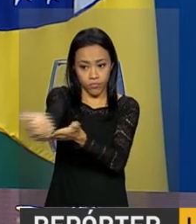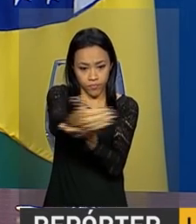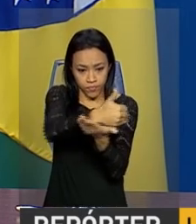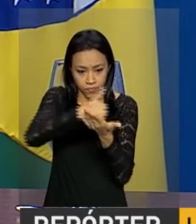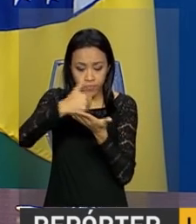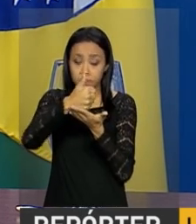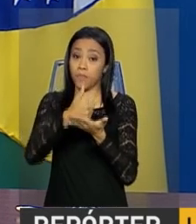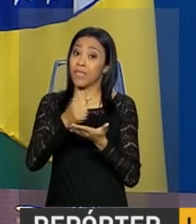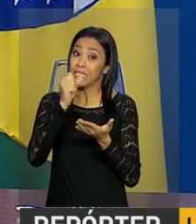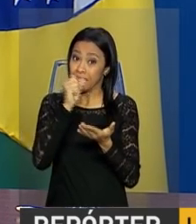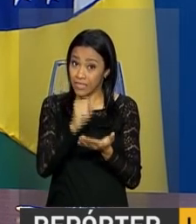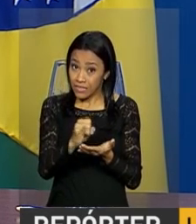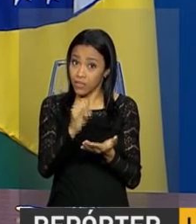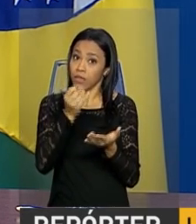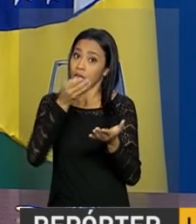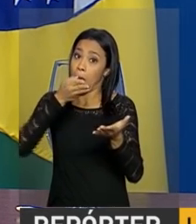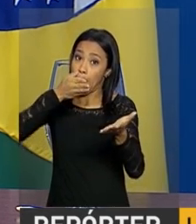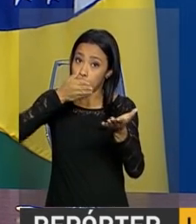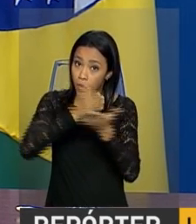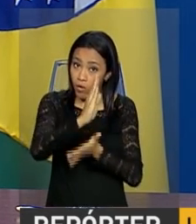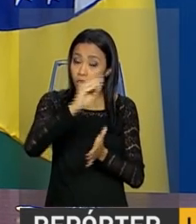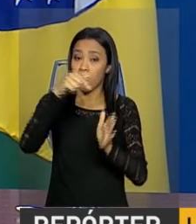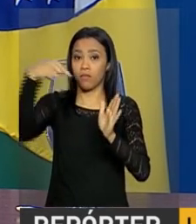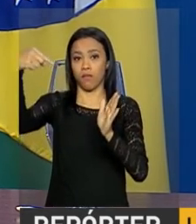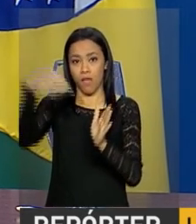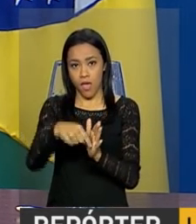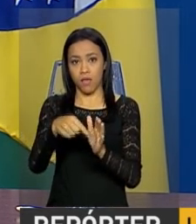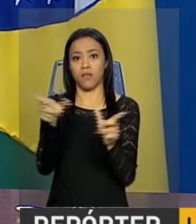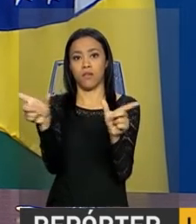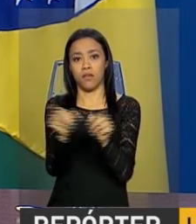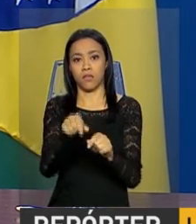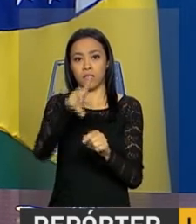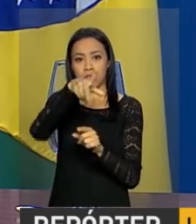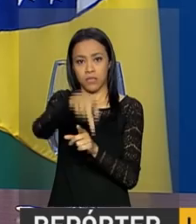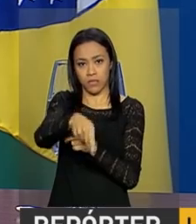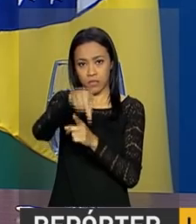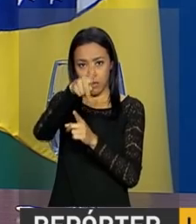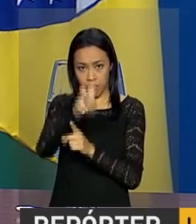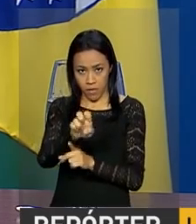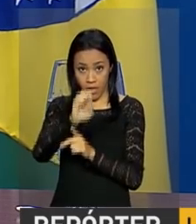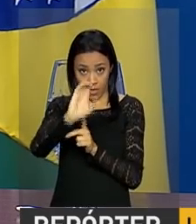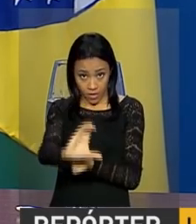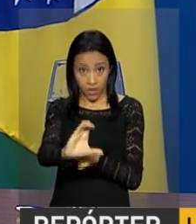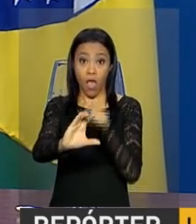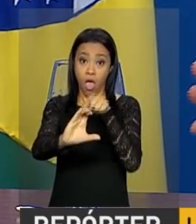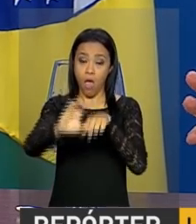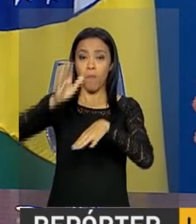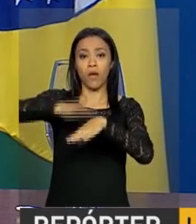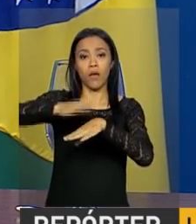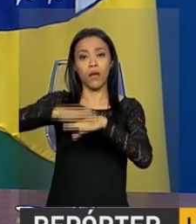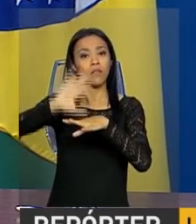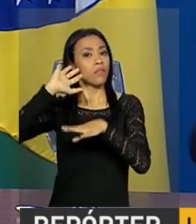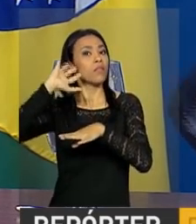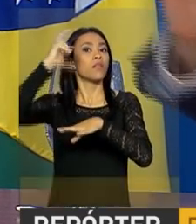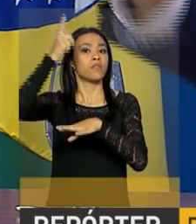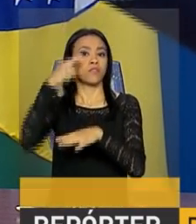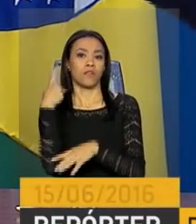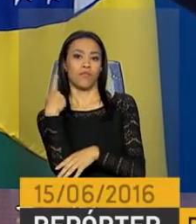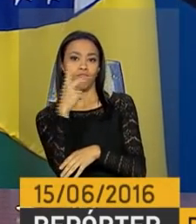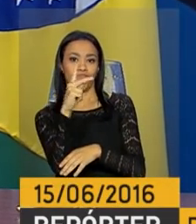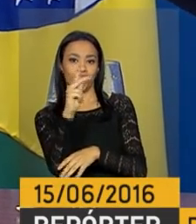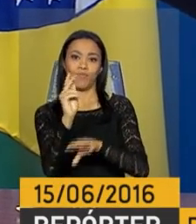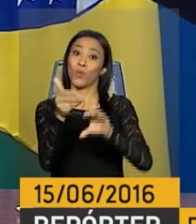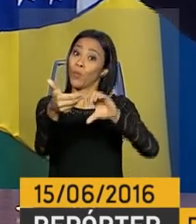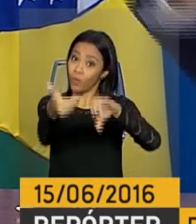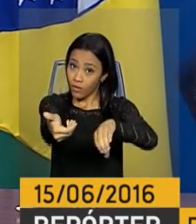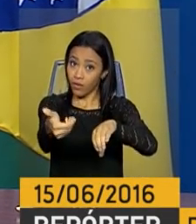aprovada essa PEC, não é? Isso é importante. Isso aí é uma decisão do Congresso Nacional, né? Caso aprovada a PEC, nós teremos